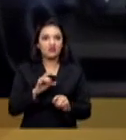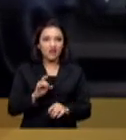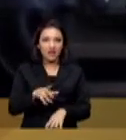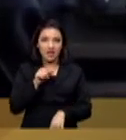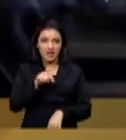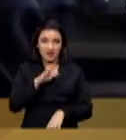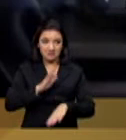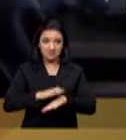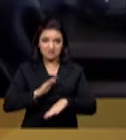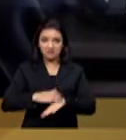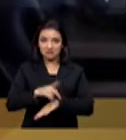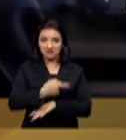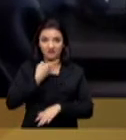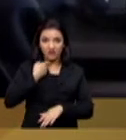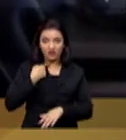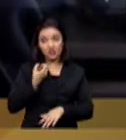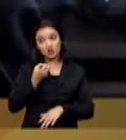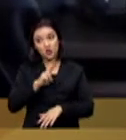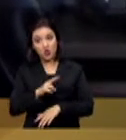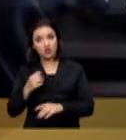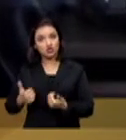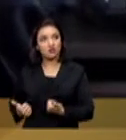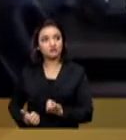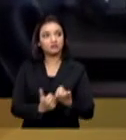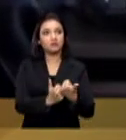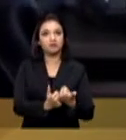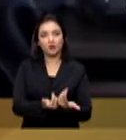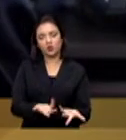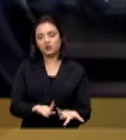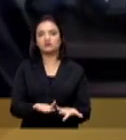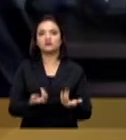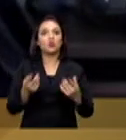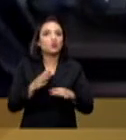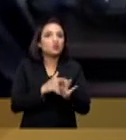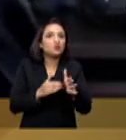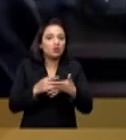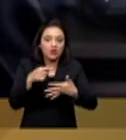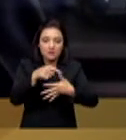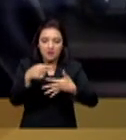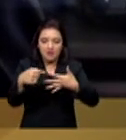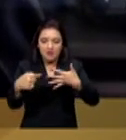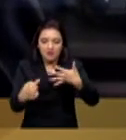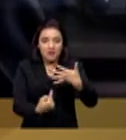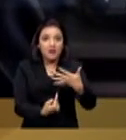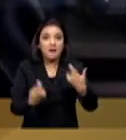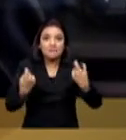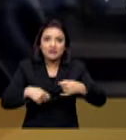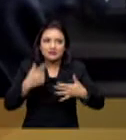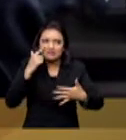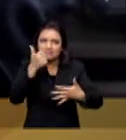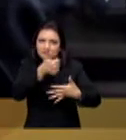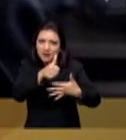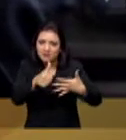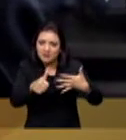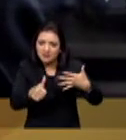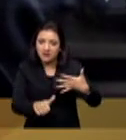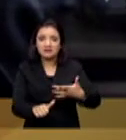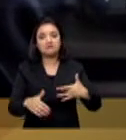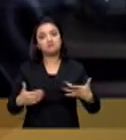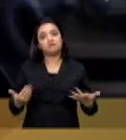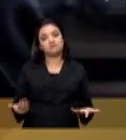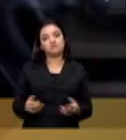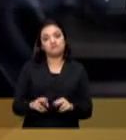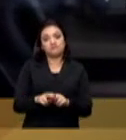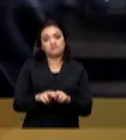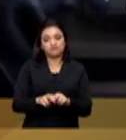o protagonista da ação. Portanto, presidente e prezados colegas, eu não tenho